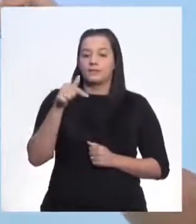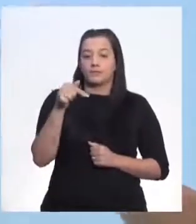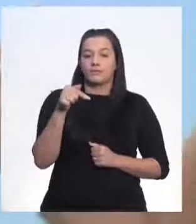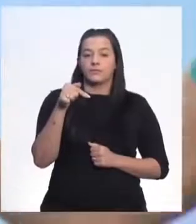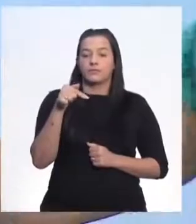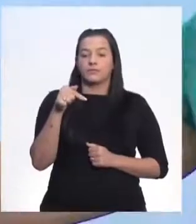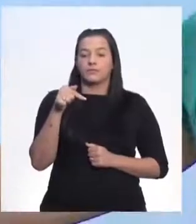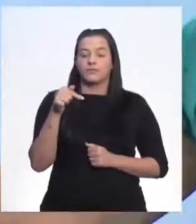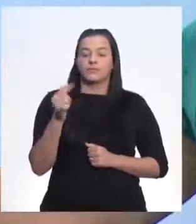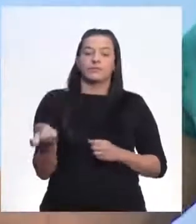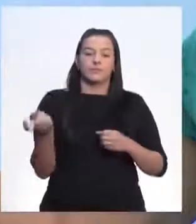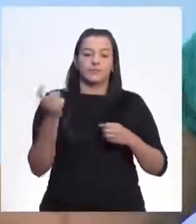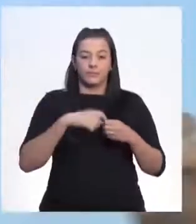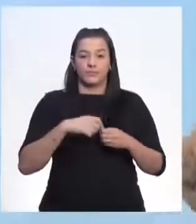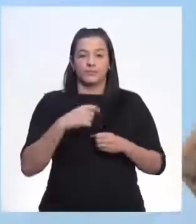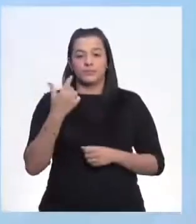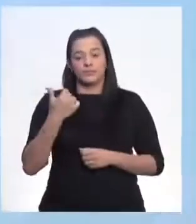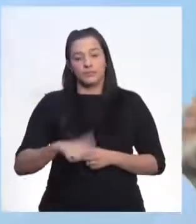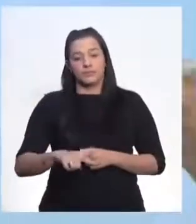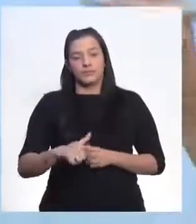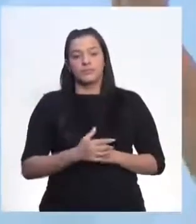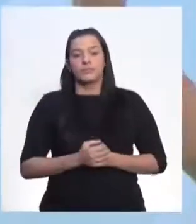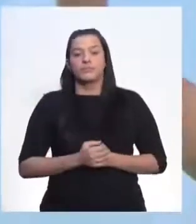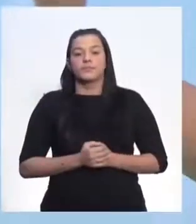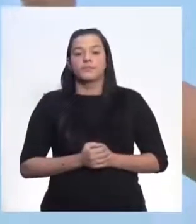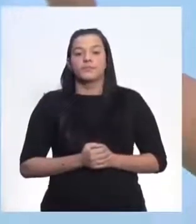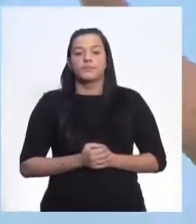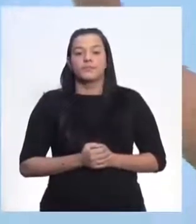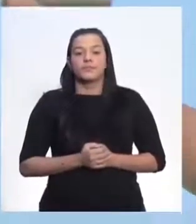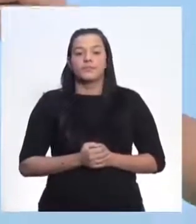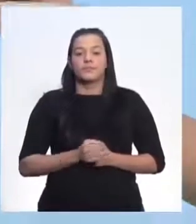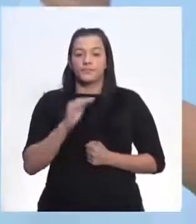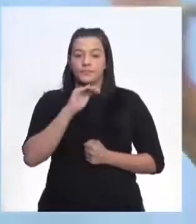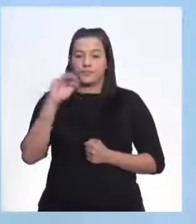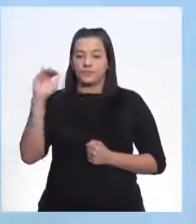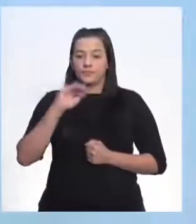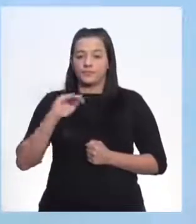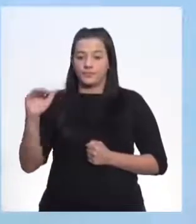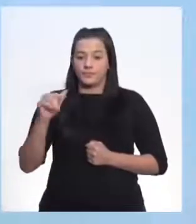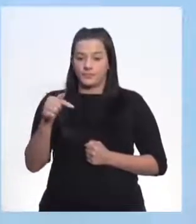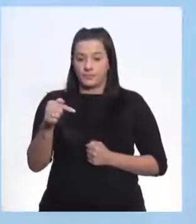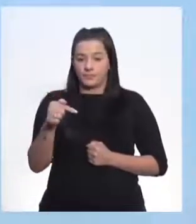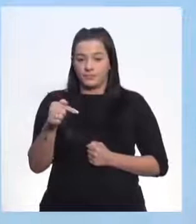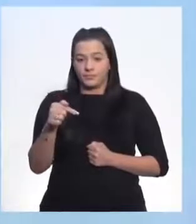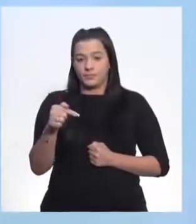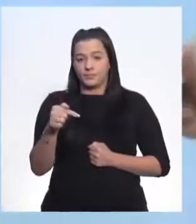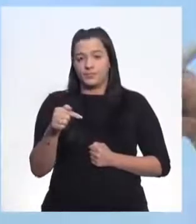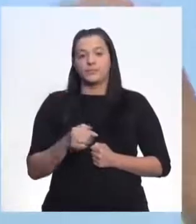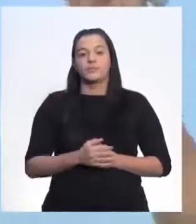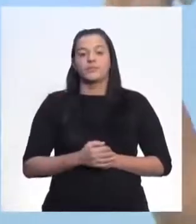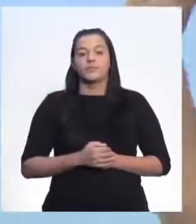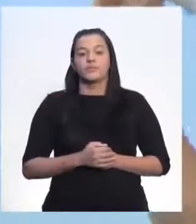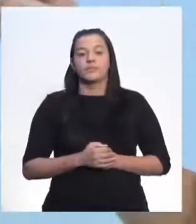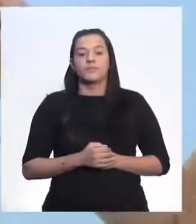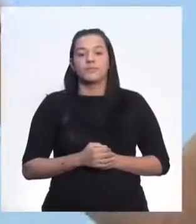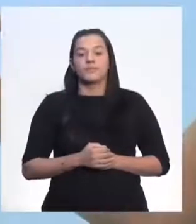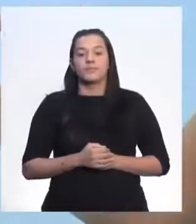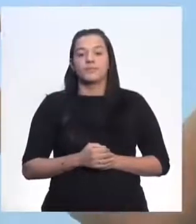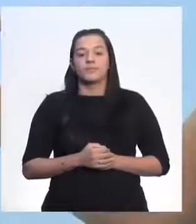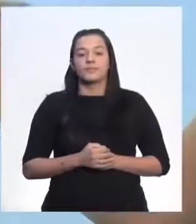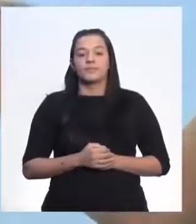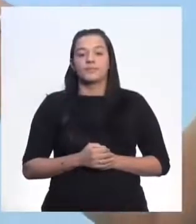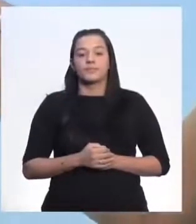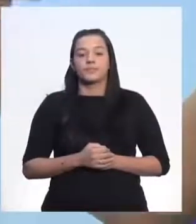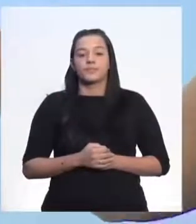repito o 7 fatorial daqui. Corto o 7 em cima e embaixo e posso